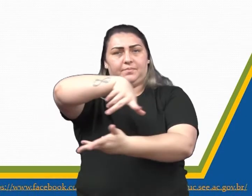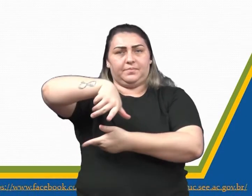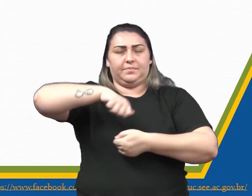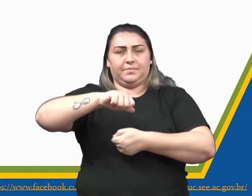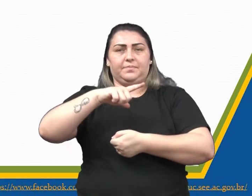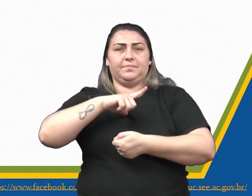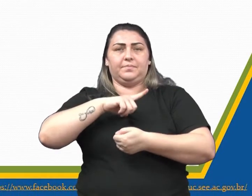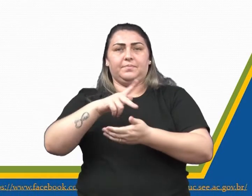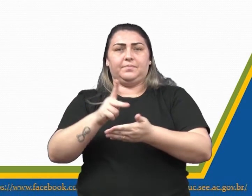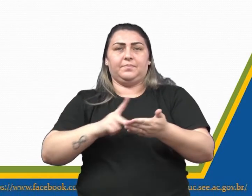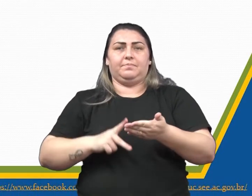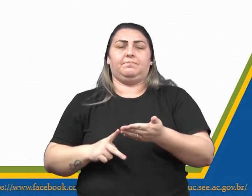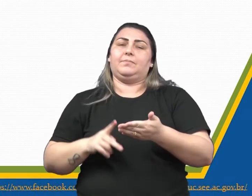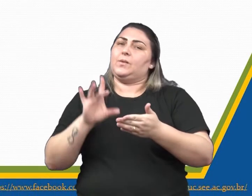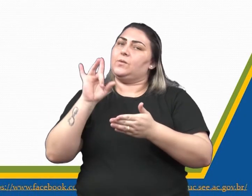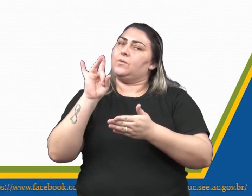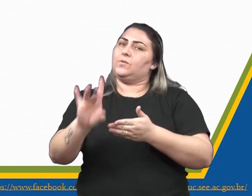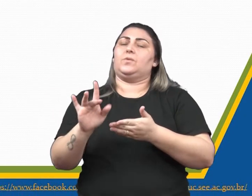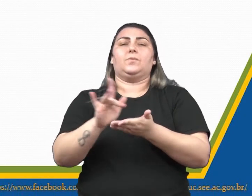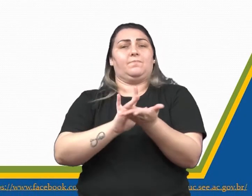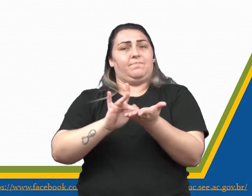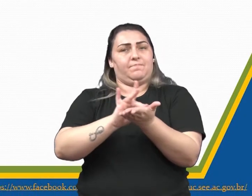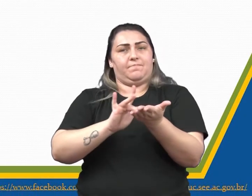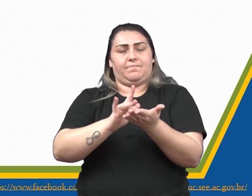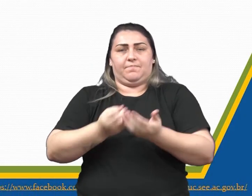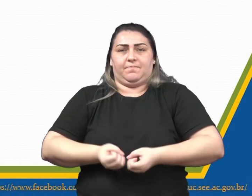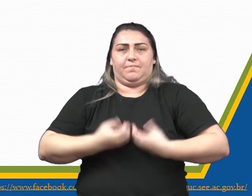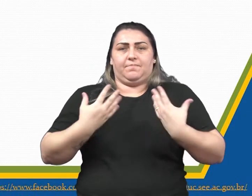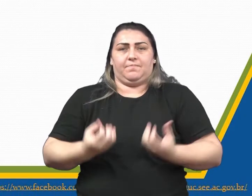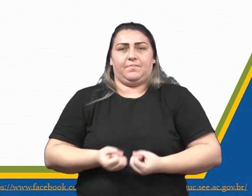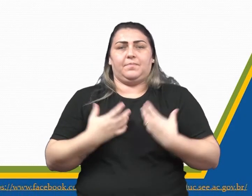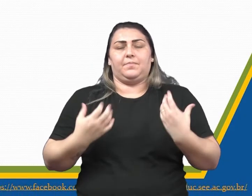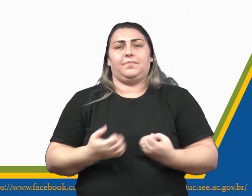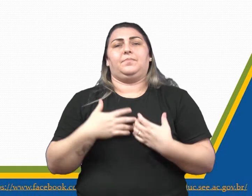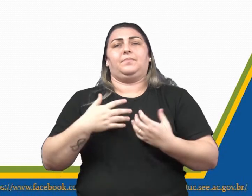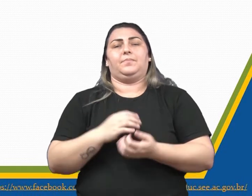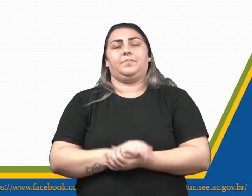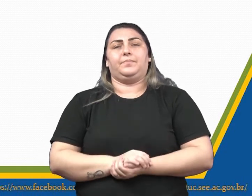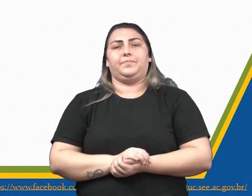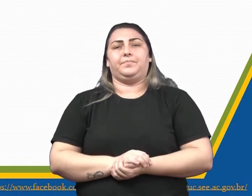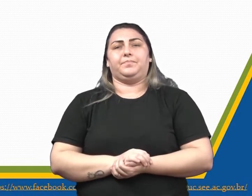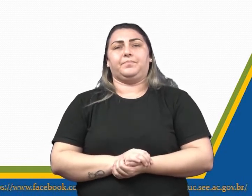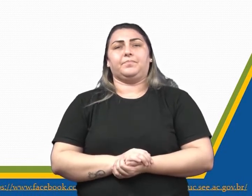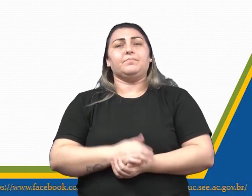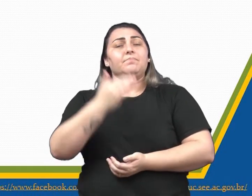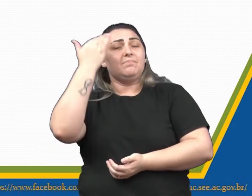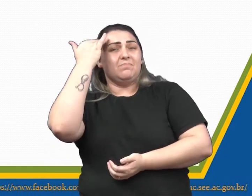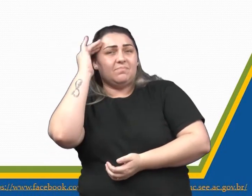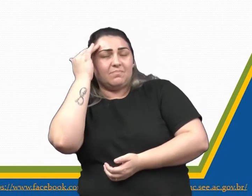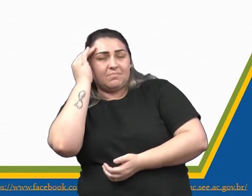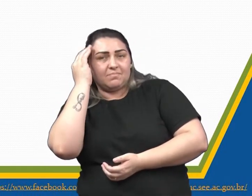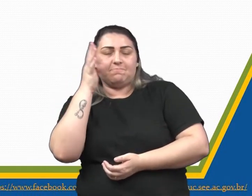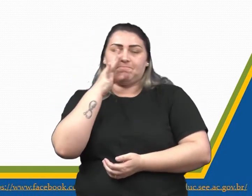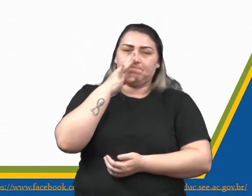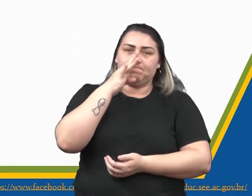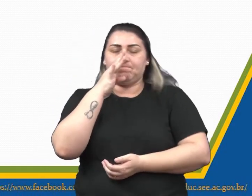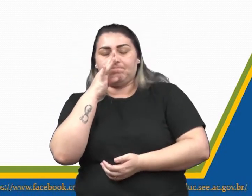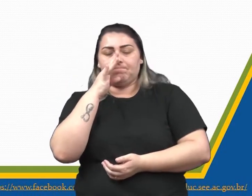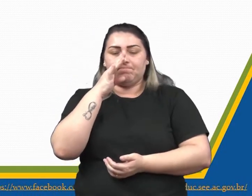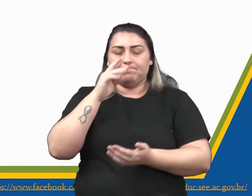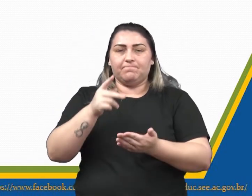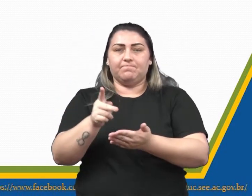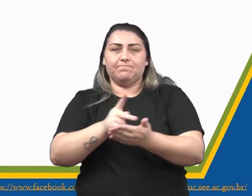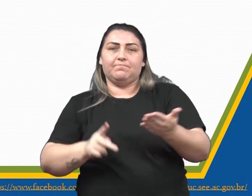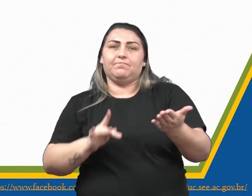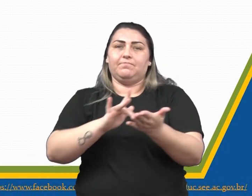só existem nesse meio e só se expressam de sua plenitude por meio dele. Entender e apreciar a poesia digital como uma